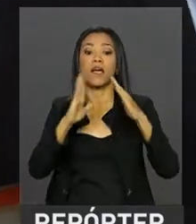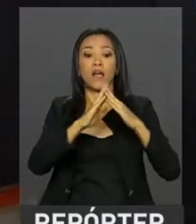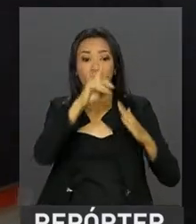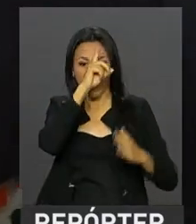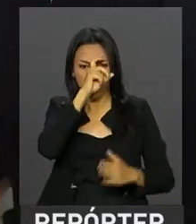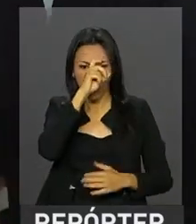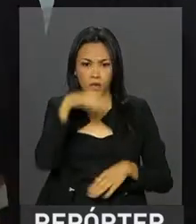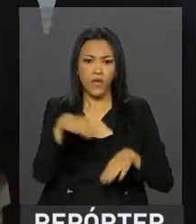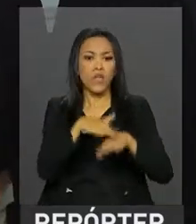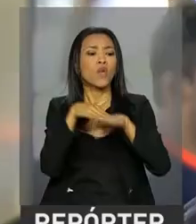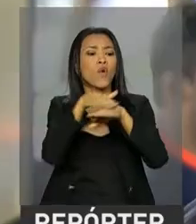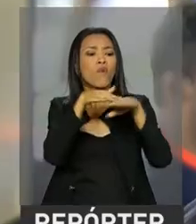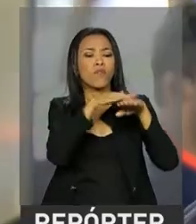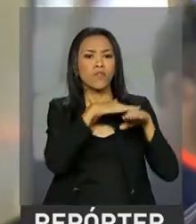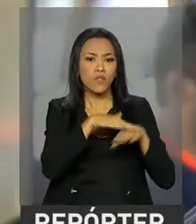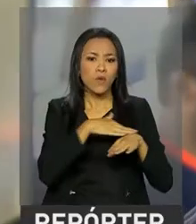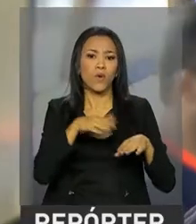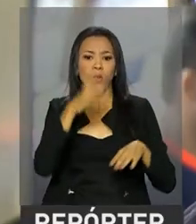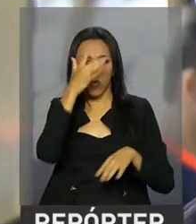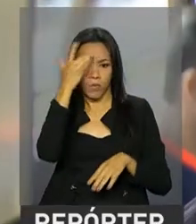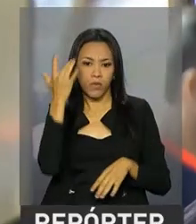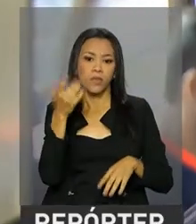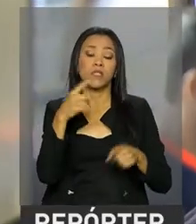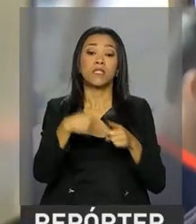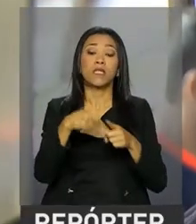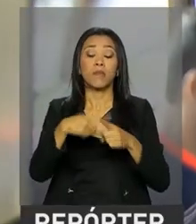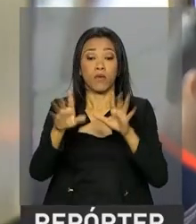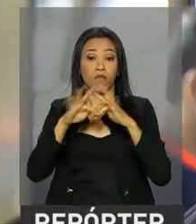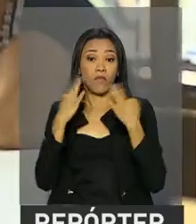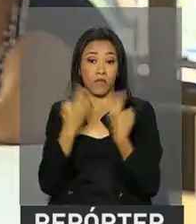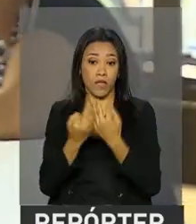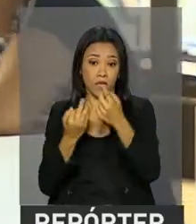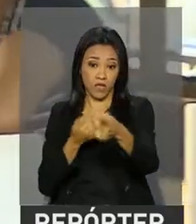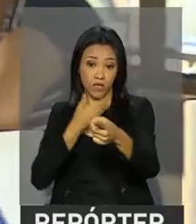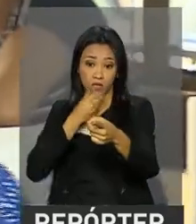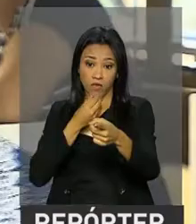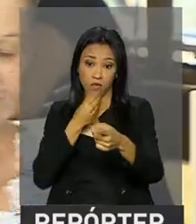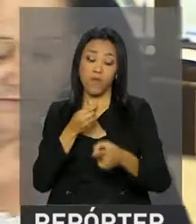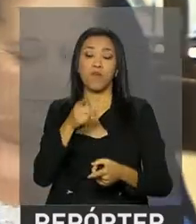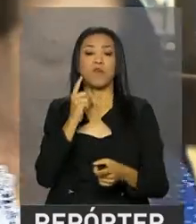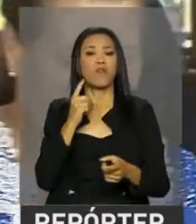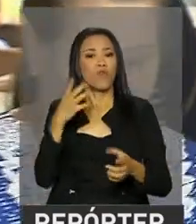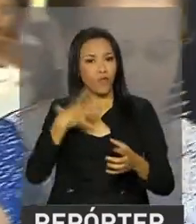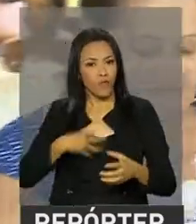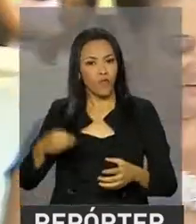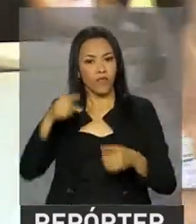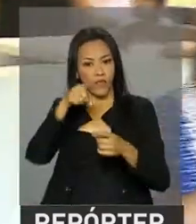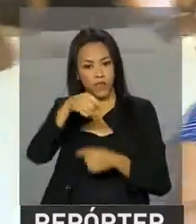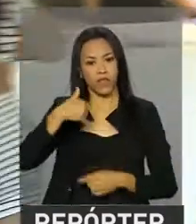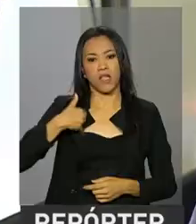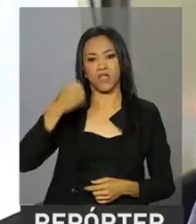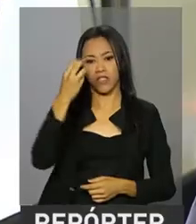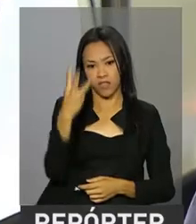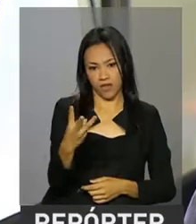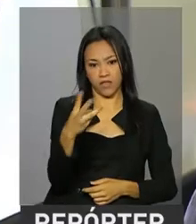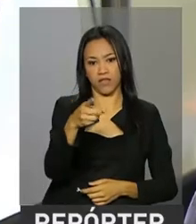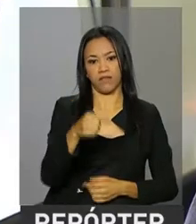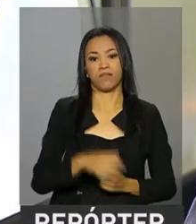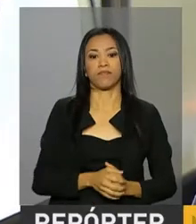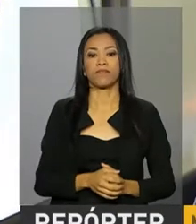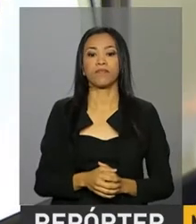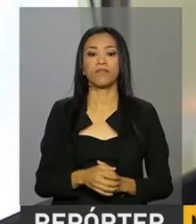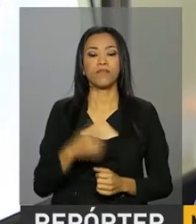e familiares como marcos que encontrou no hospital uma chance para o filho cauã de três anos gente